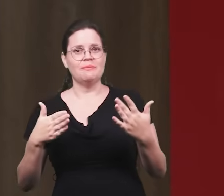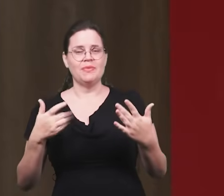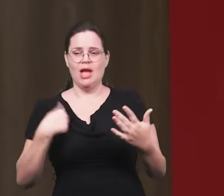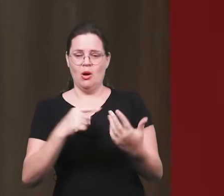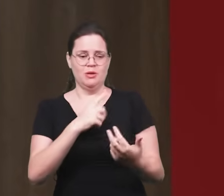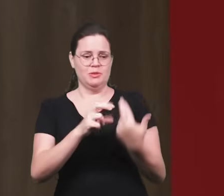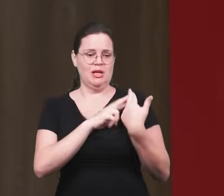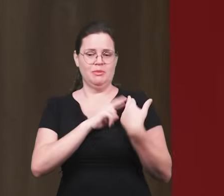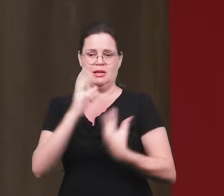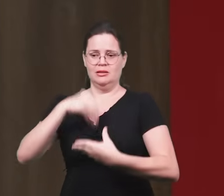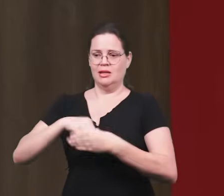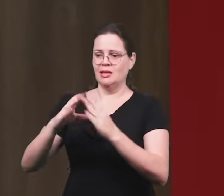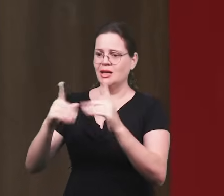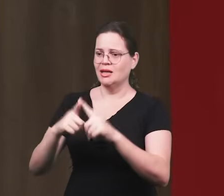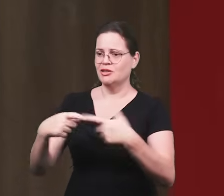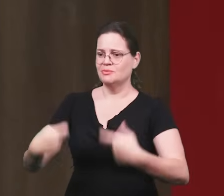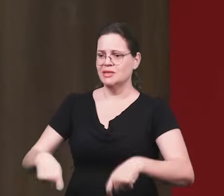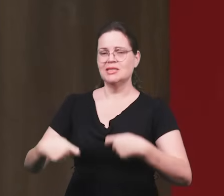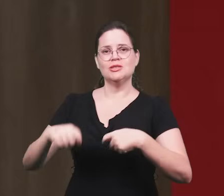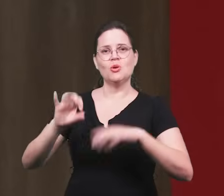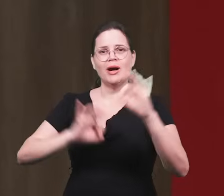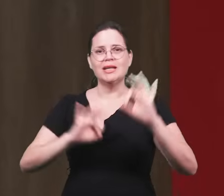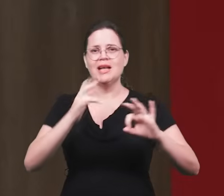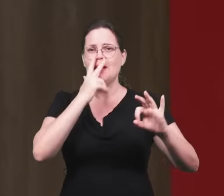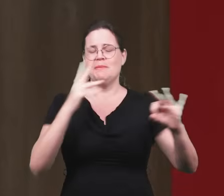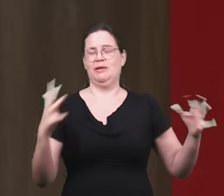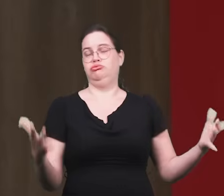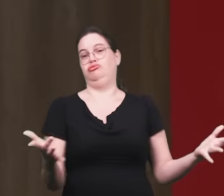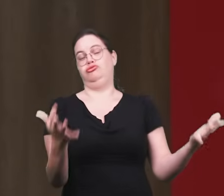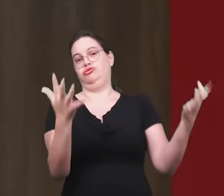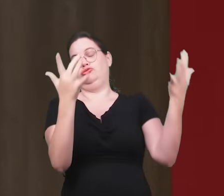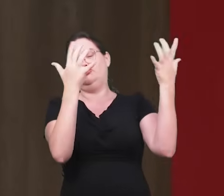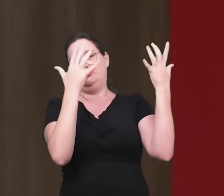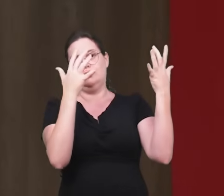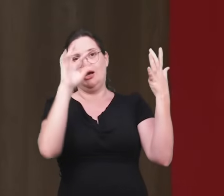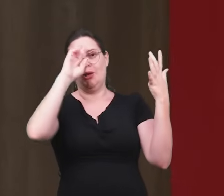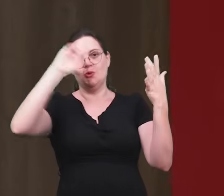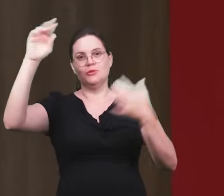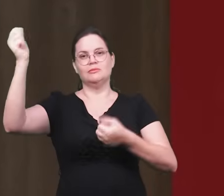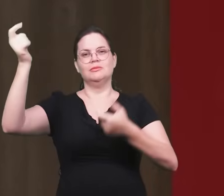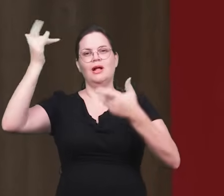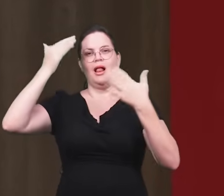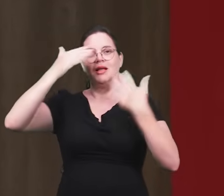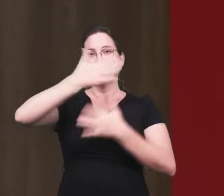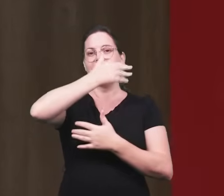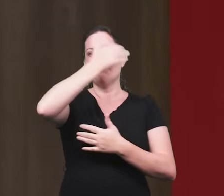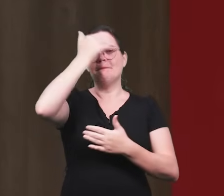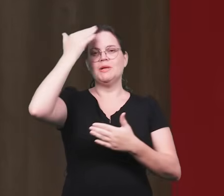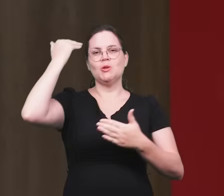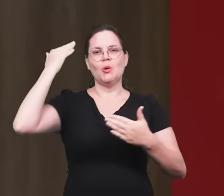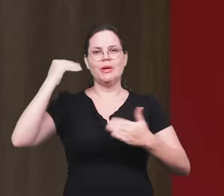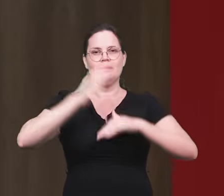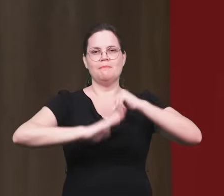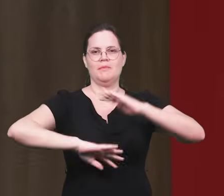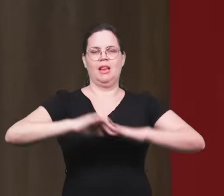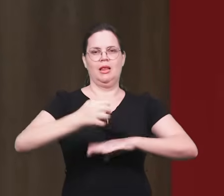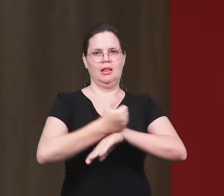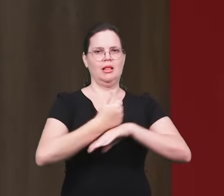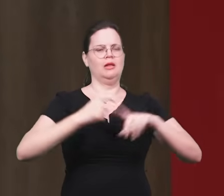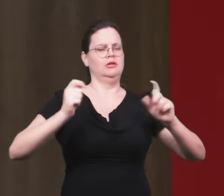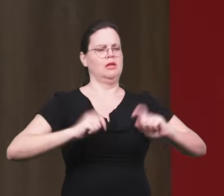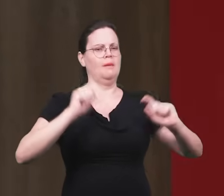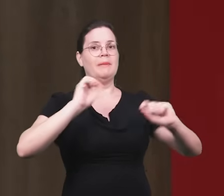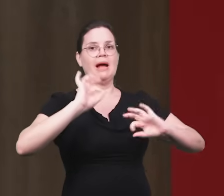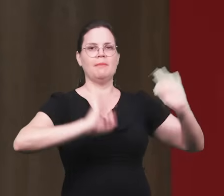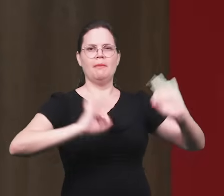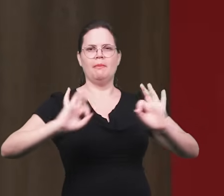alguma responsabilidade no trabalho da igreja, parece que está tudo embolado. Aí o Senhor nos dá, como mulheres, a destreza, a